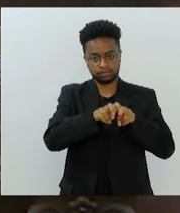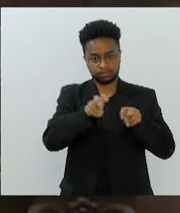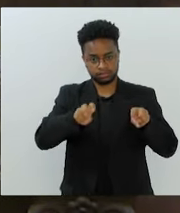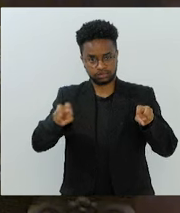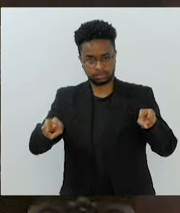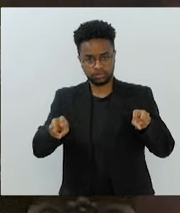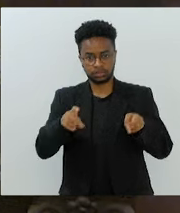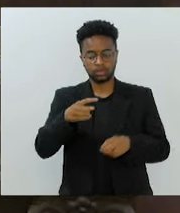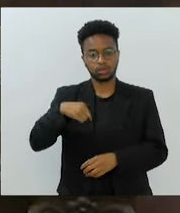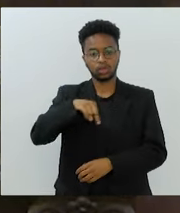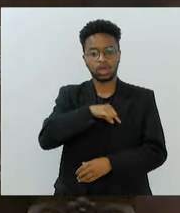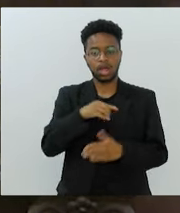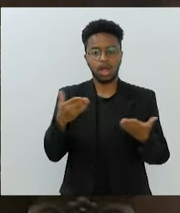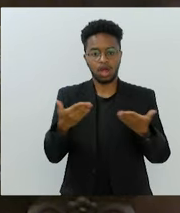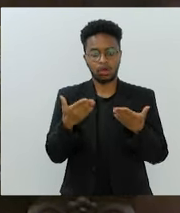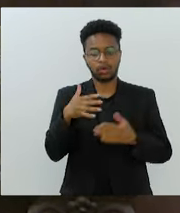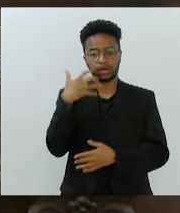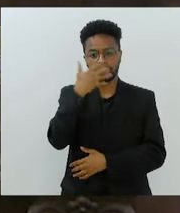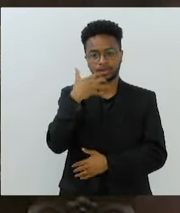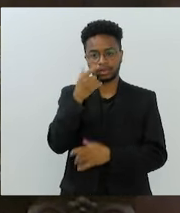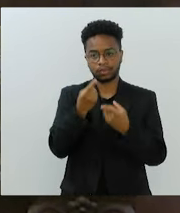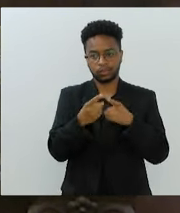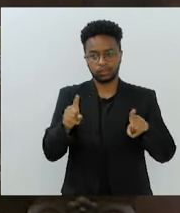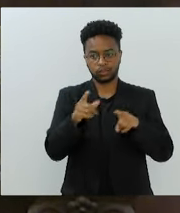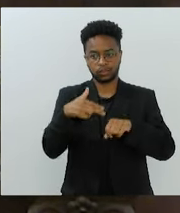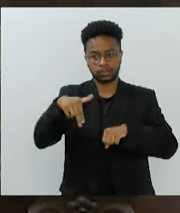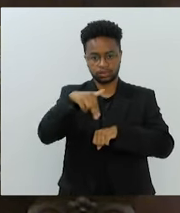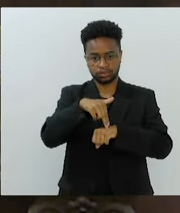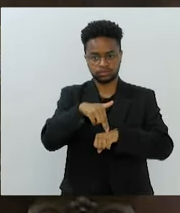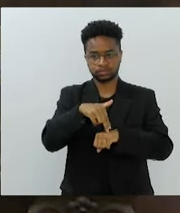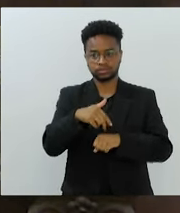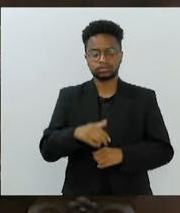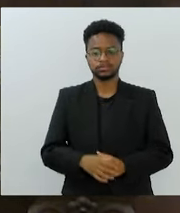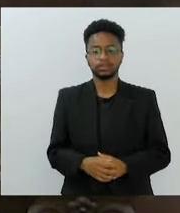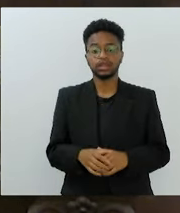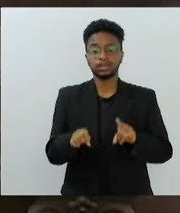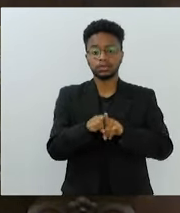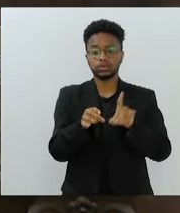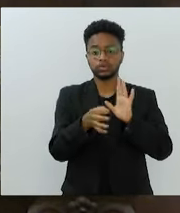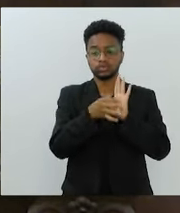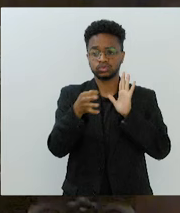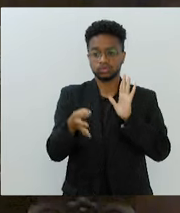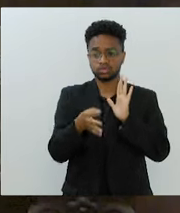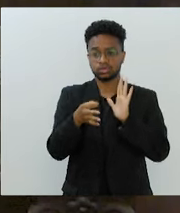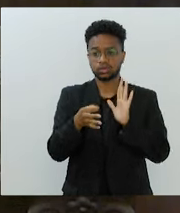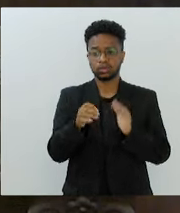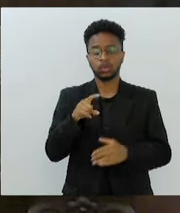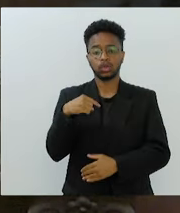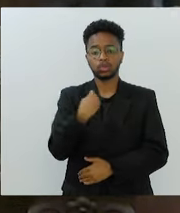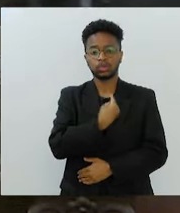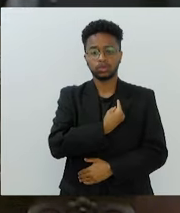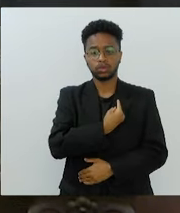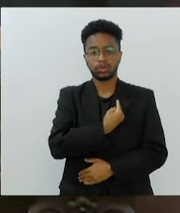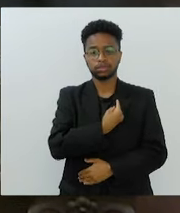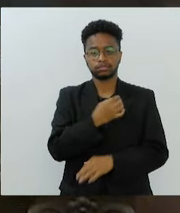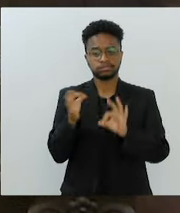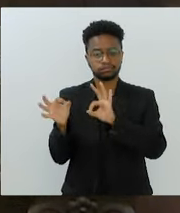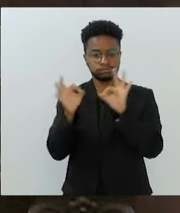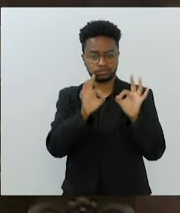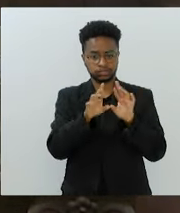vamos ouvir o hino nacional. Eu queria até foi uma sugestão da Alba, a gente ouviu uma interpretação diferente do